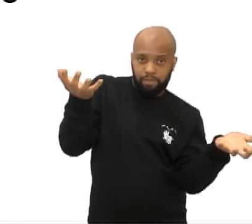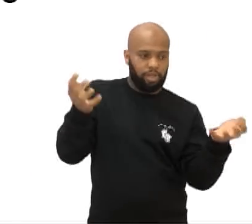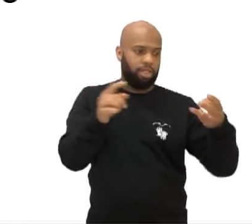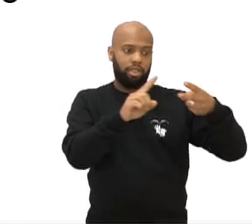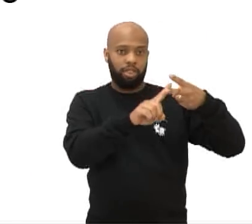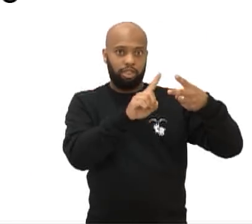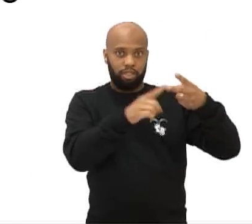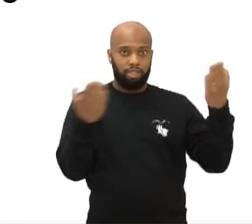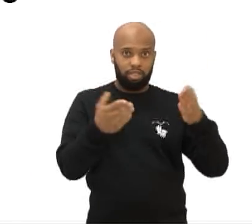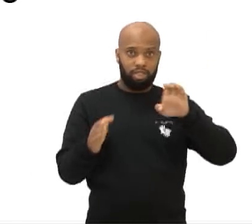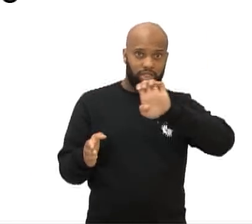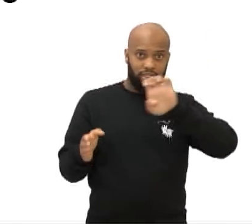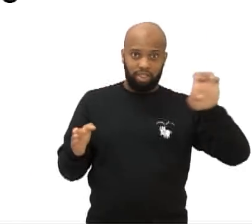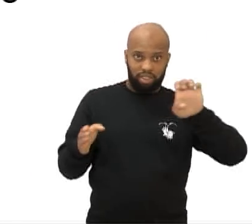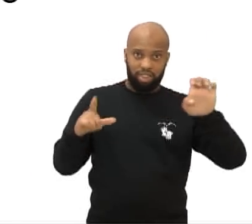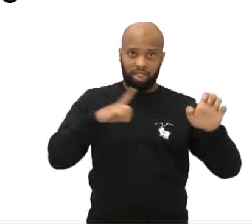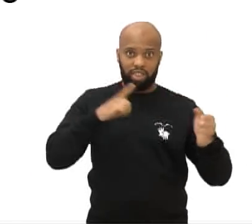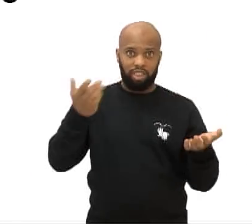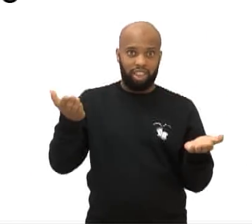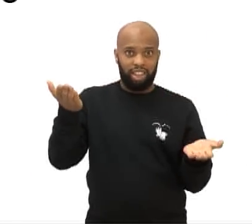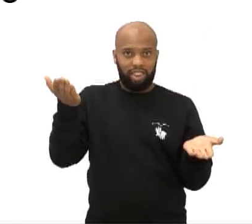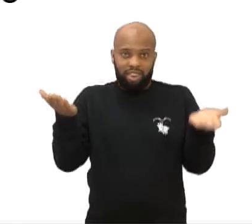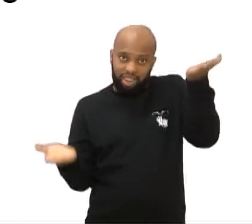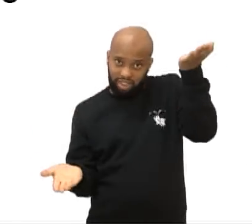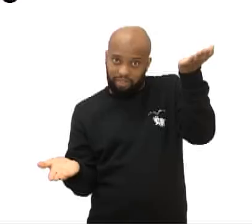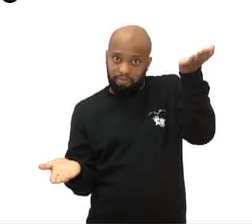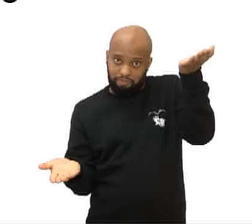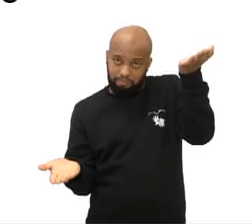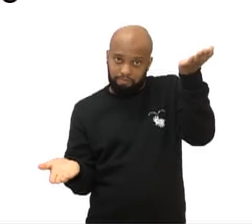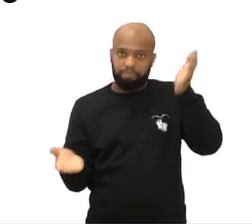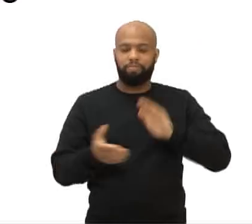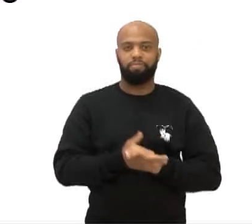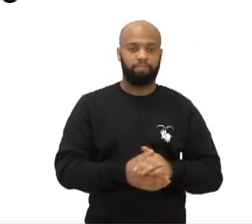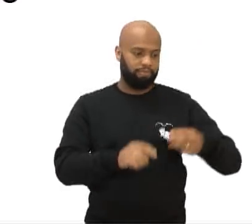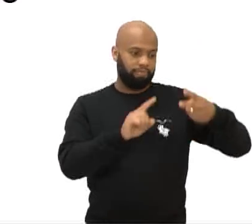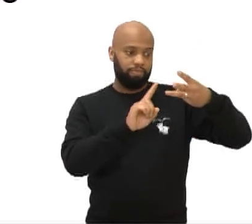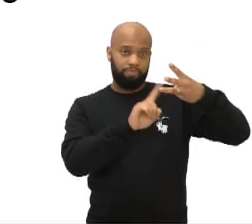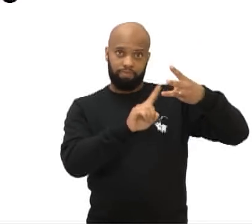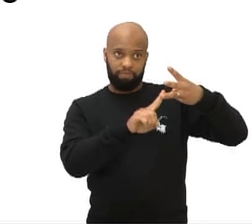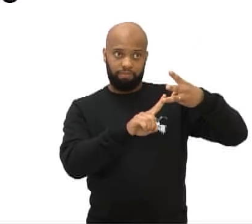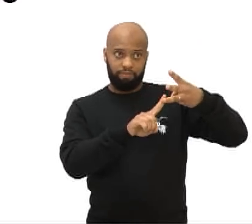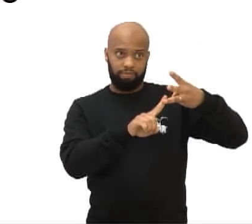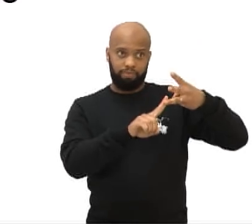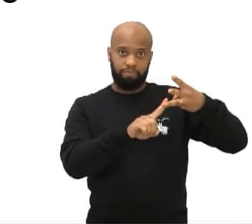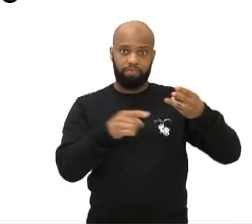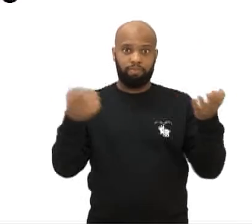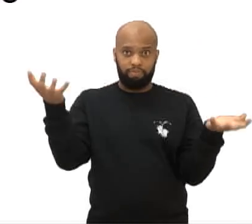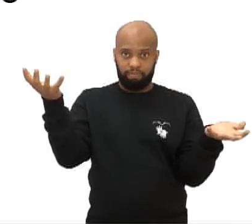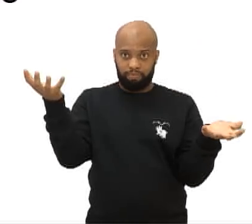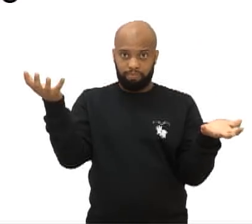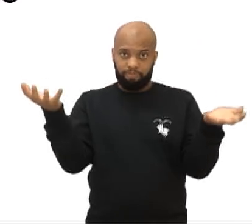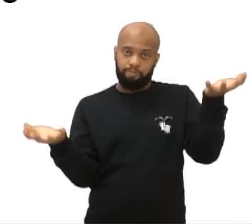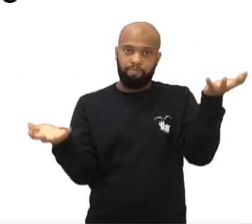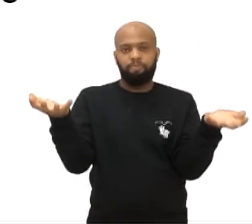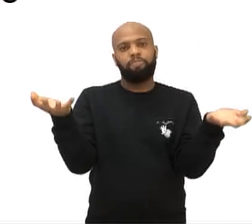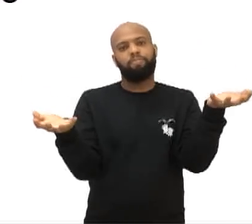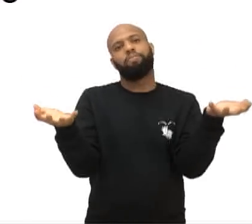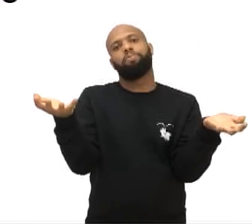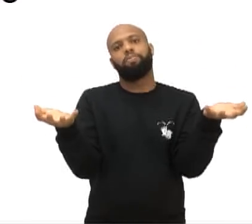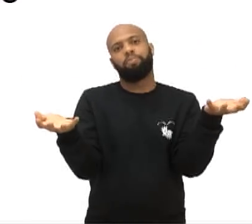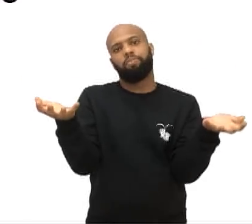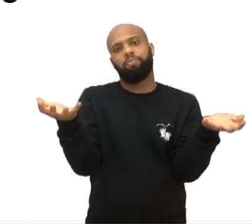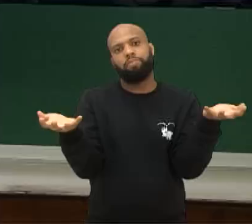o lado esquerdo ficará mais leve que o lado direito? Letra C, os 2 lados da